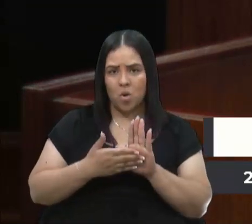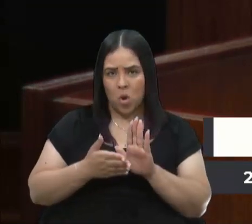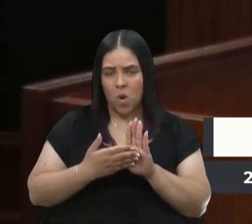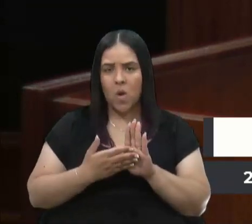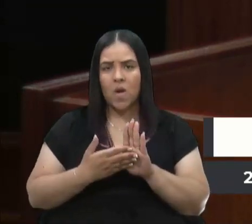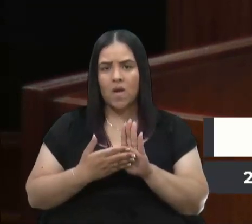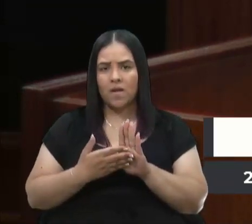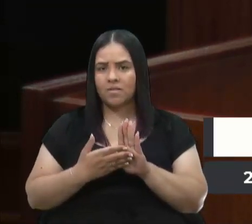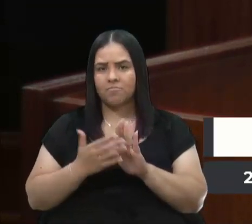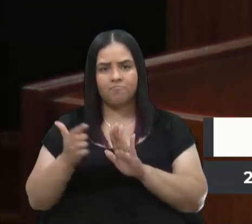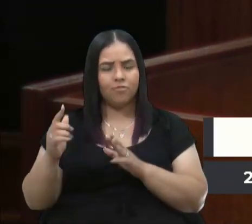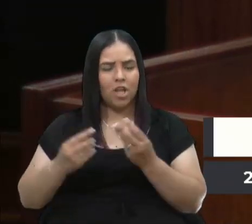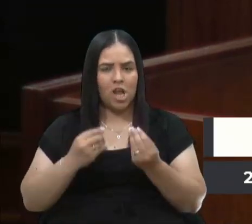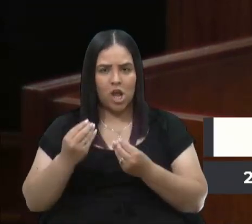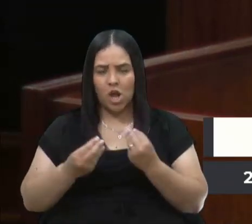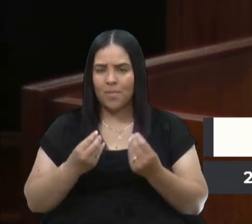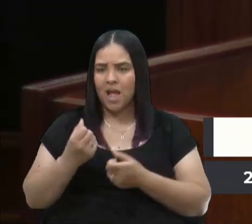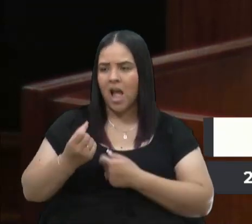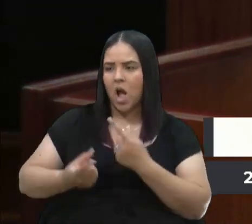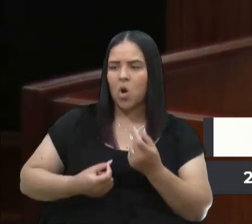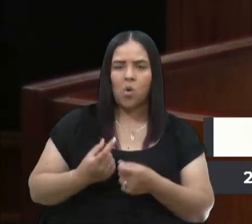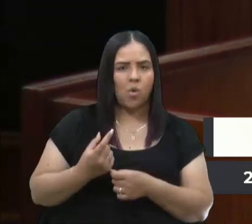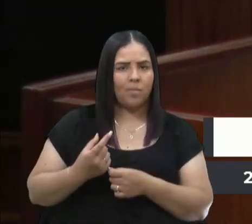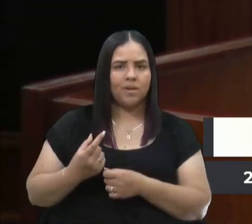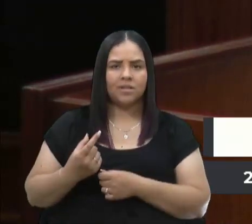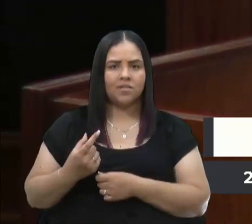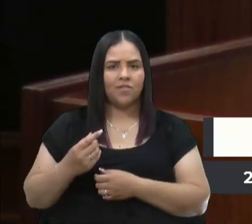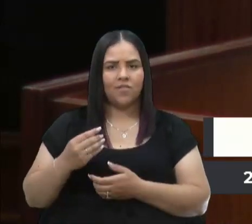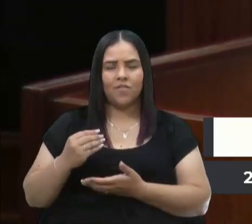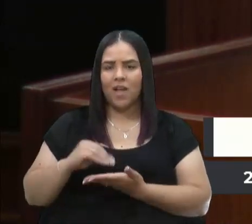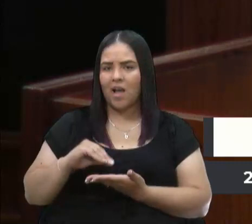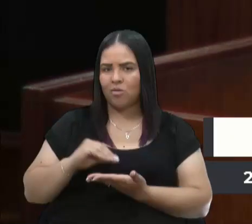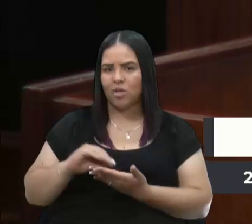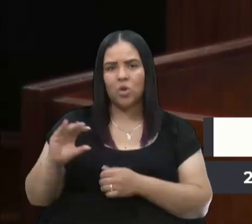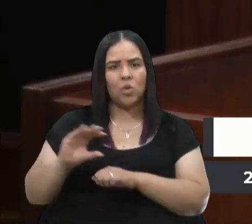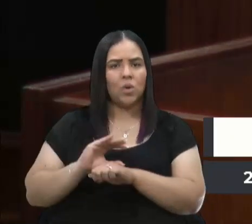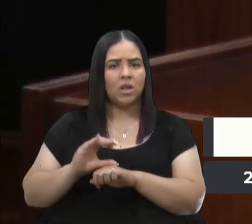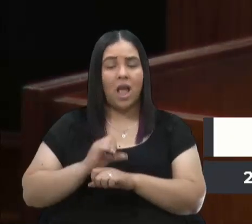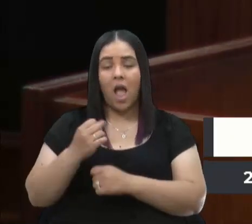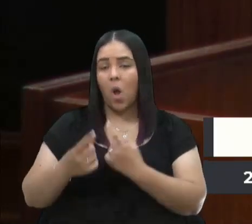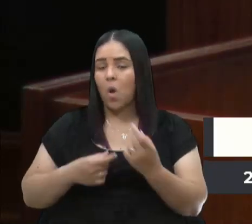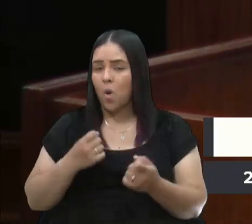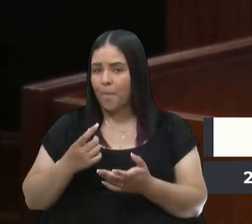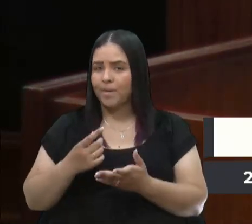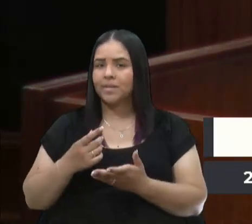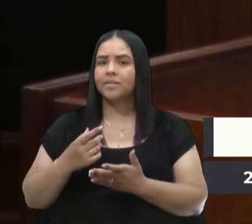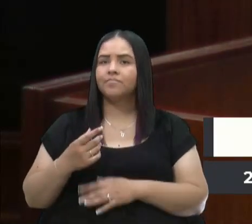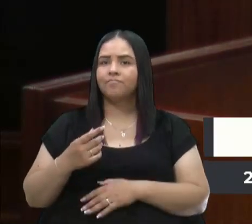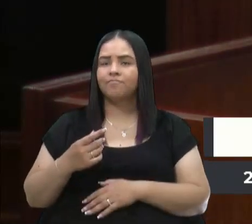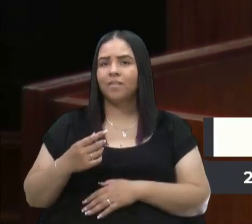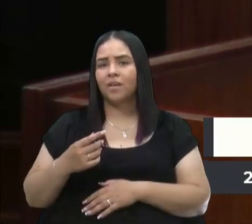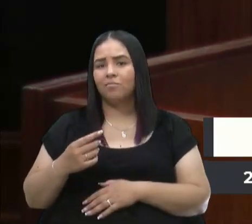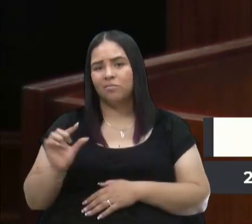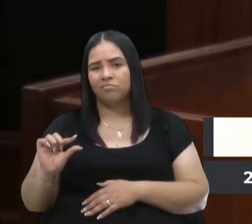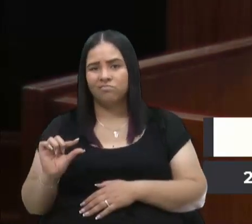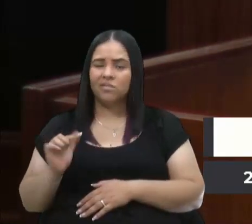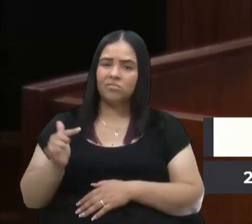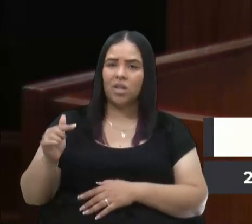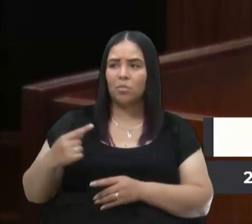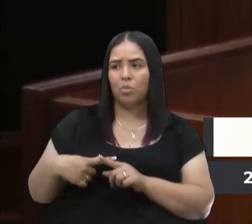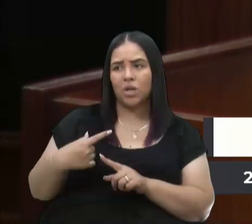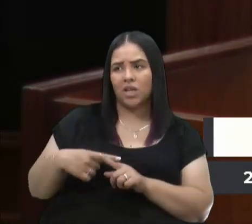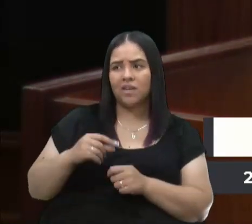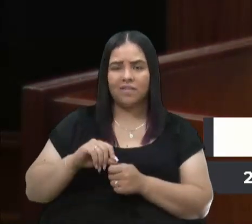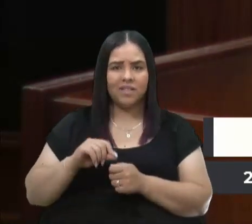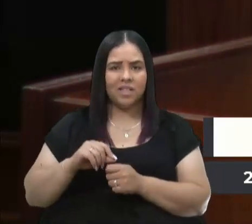absolutamente inviáveis, outras inconstitucionais, algumas propostas que eram brandas demais e aí não tinha sentido nenhum